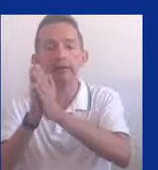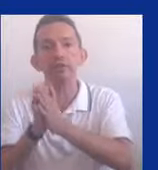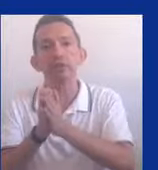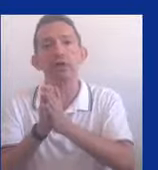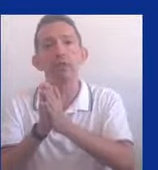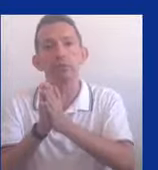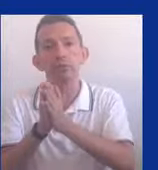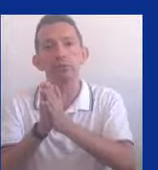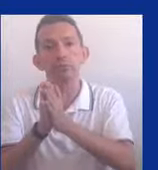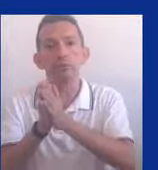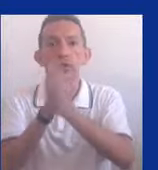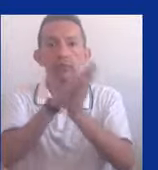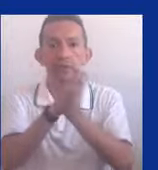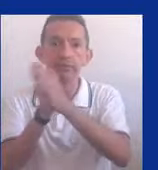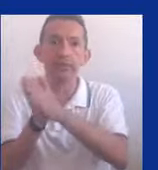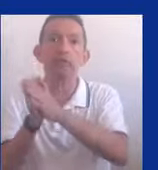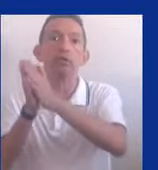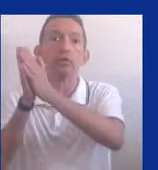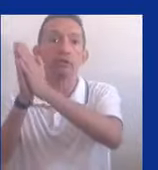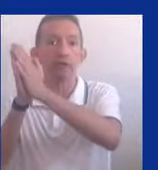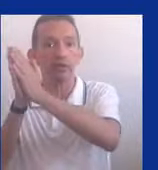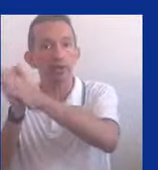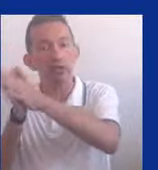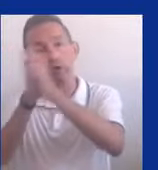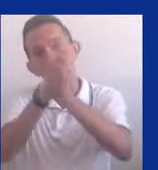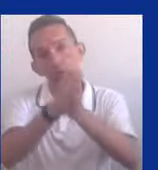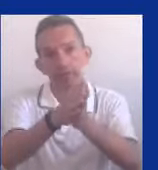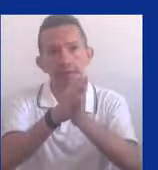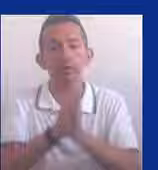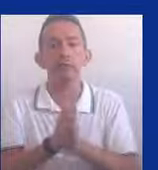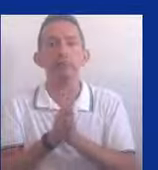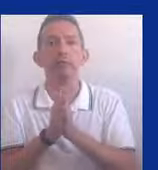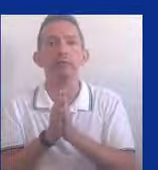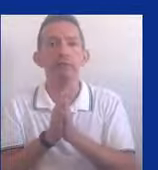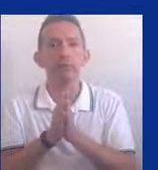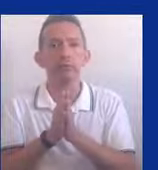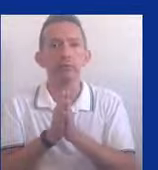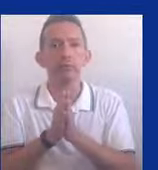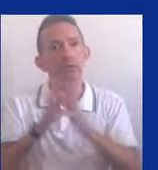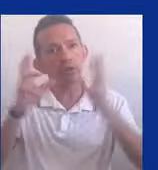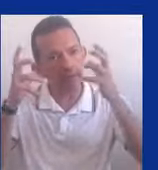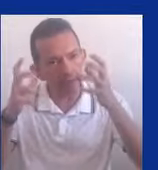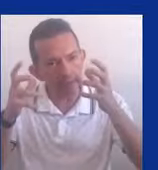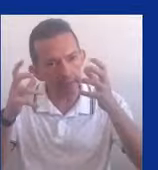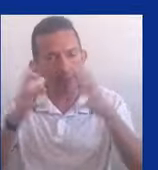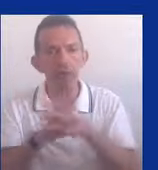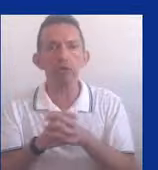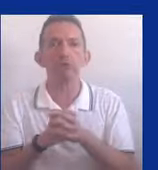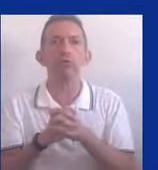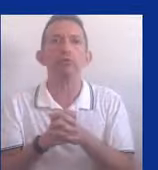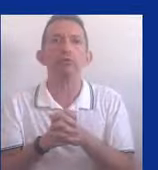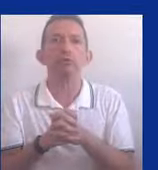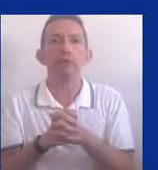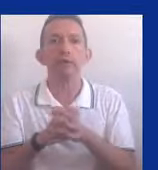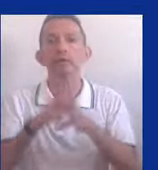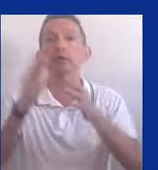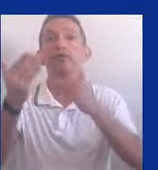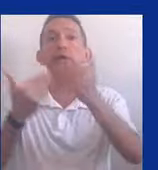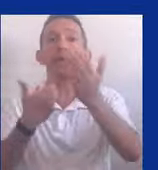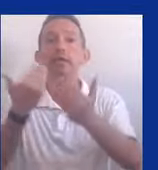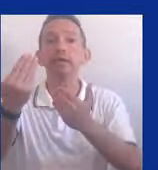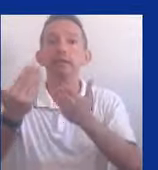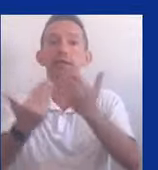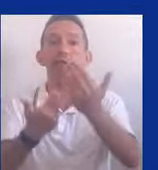encontro em célula vegetal. Ou vice-versa, encontro em célula vegetal que não encontro em célula animal. Então a gente tem que atentar para isto. Porque